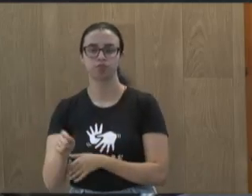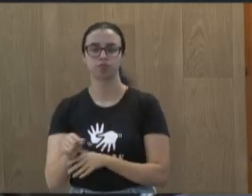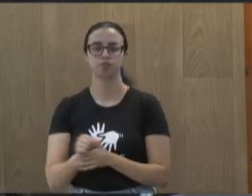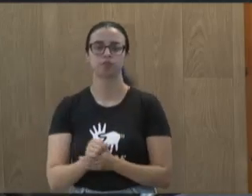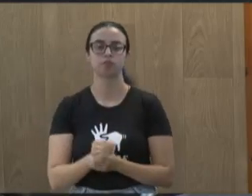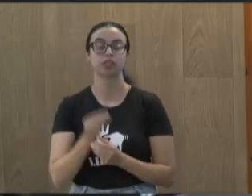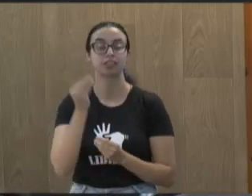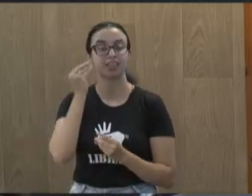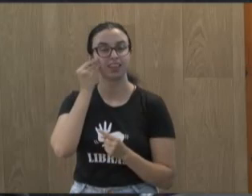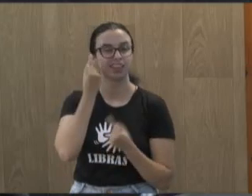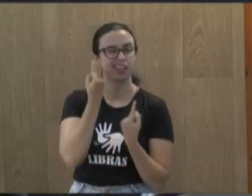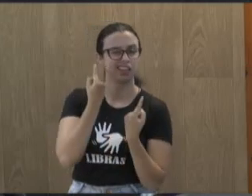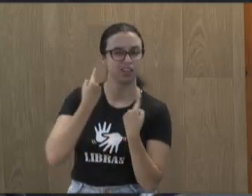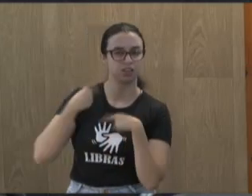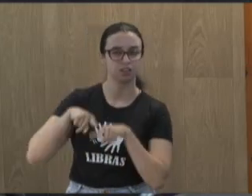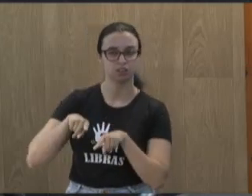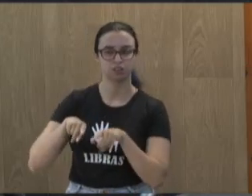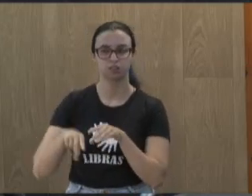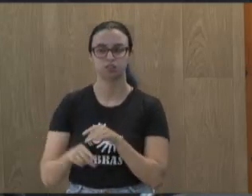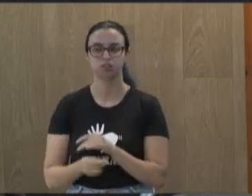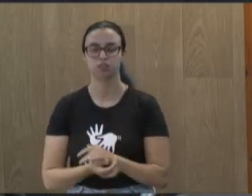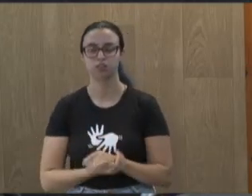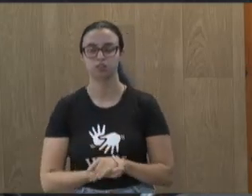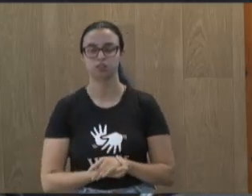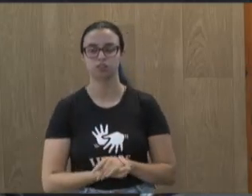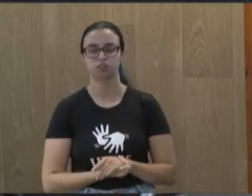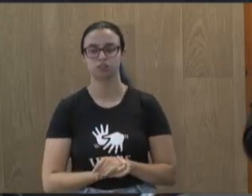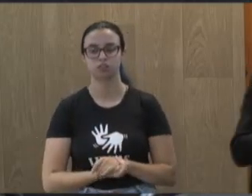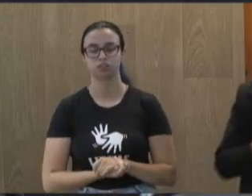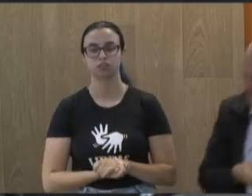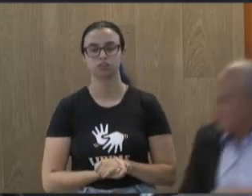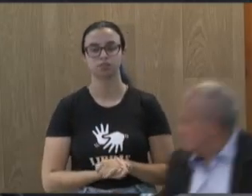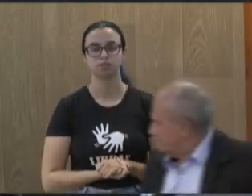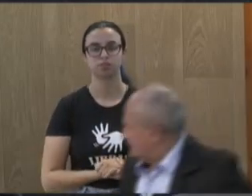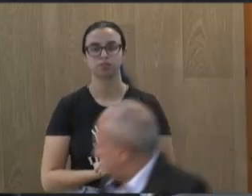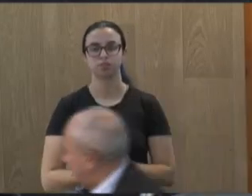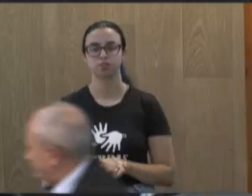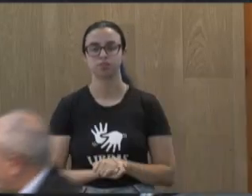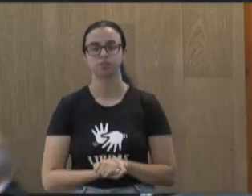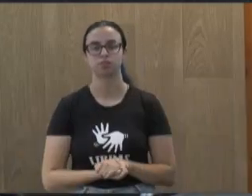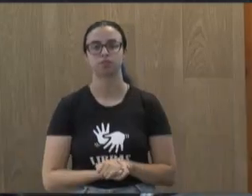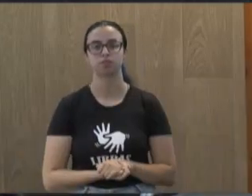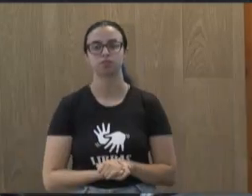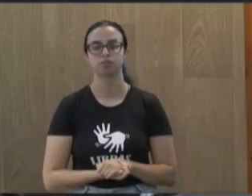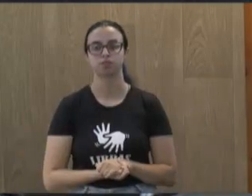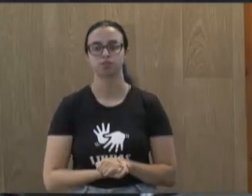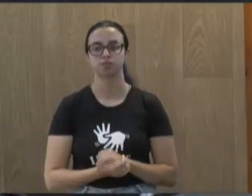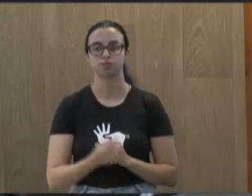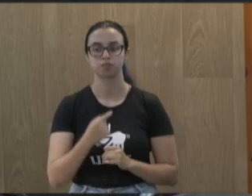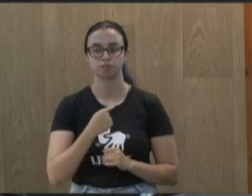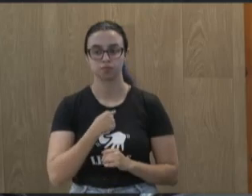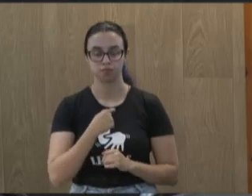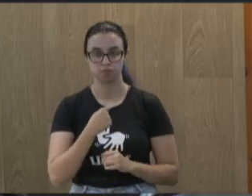forjar, para fazer ali uma situação que levasse esse pensamento. Eu, assim,